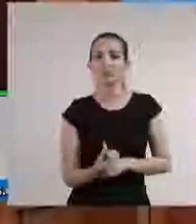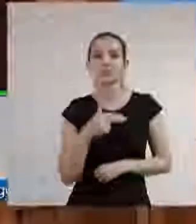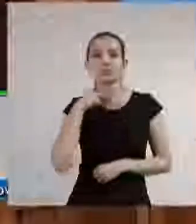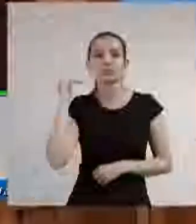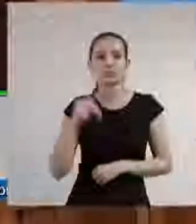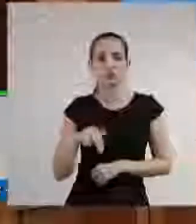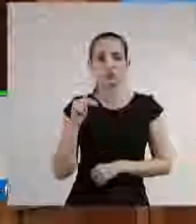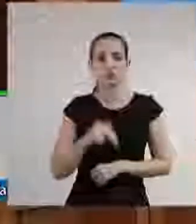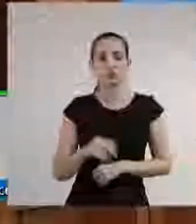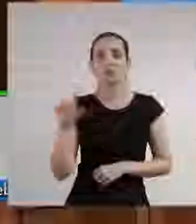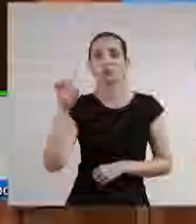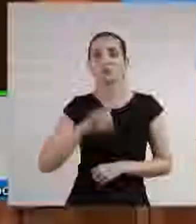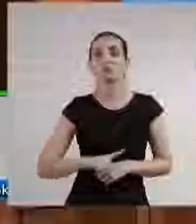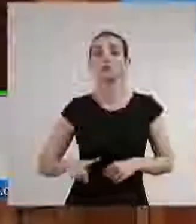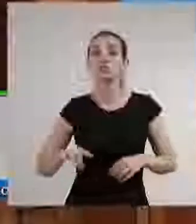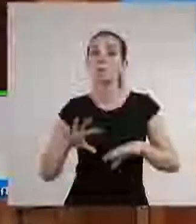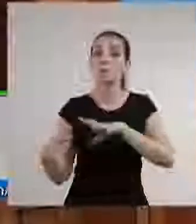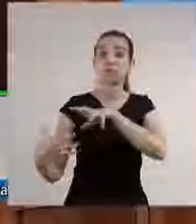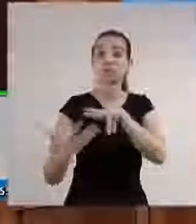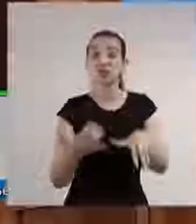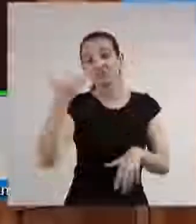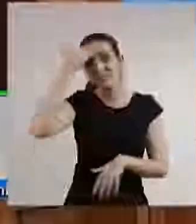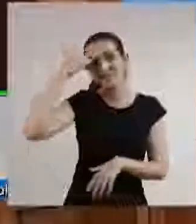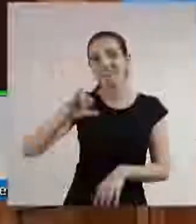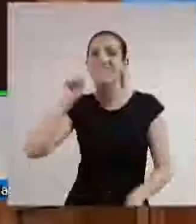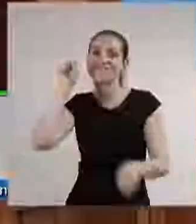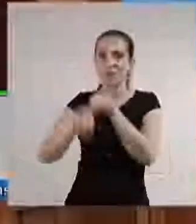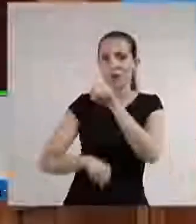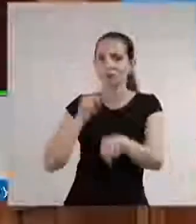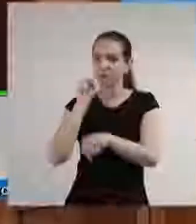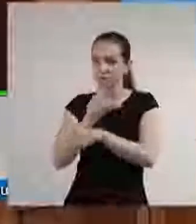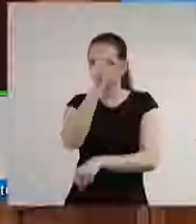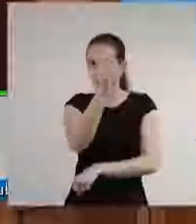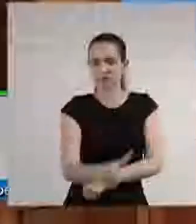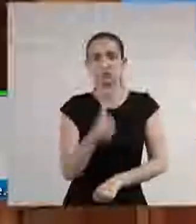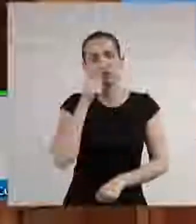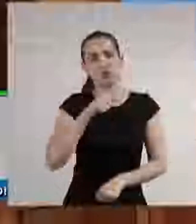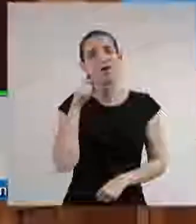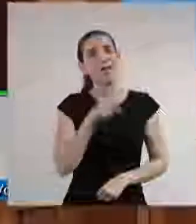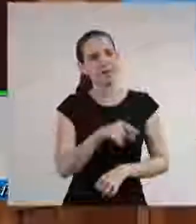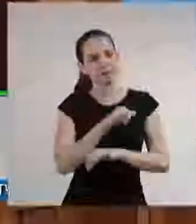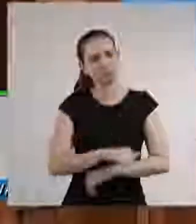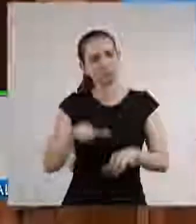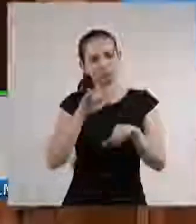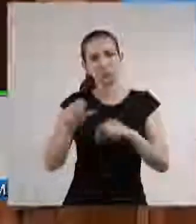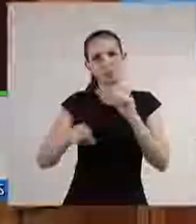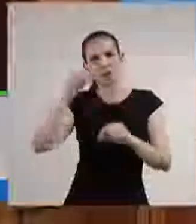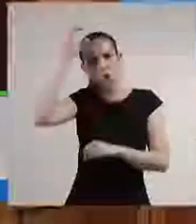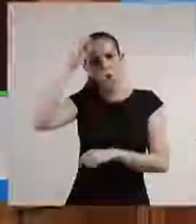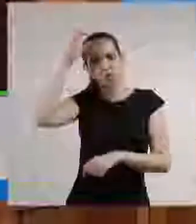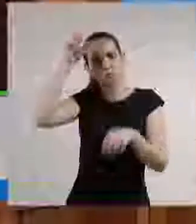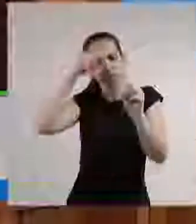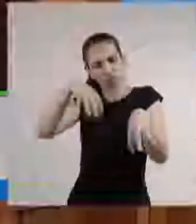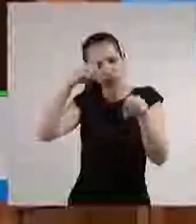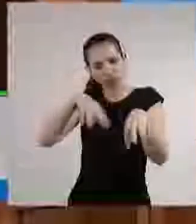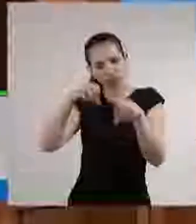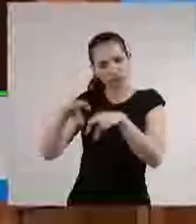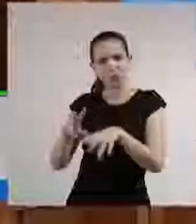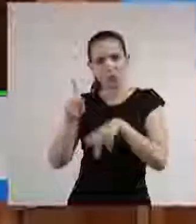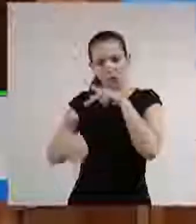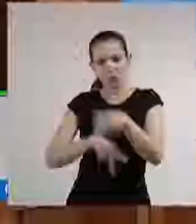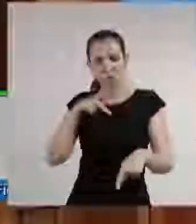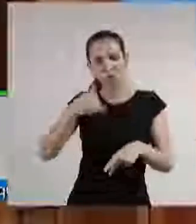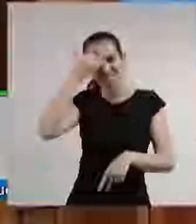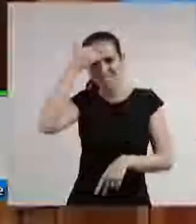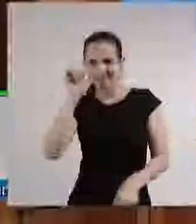Violência contra a Mulher. A campanha é o momento para conscientizar a população sobre a necessidade de erradicar a violência contra a